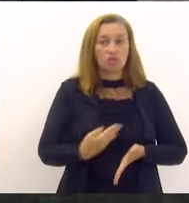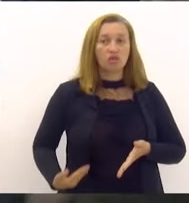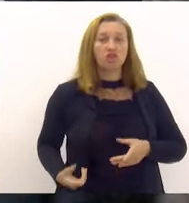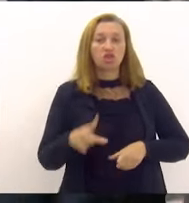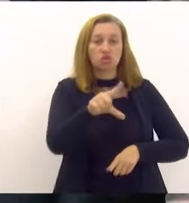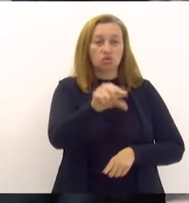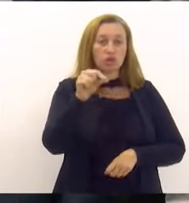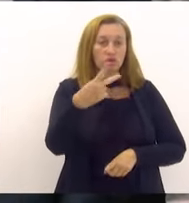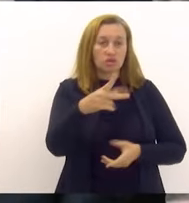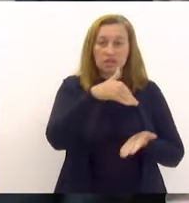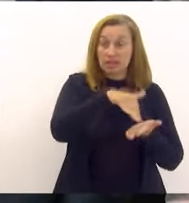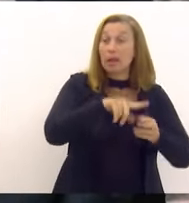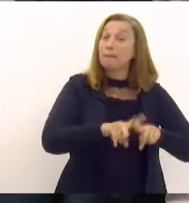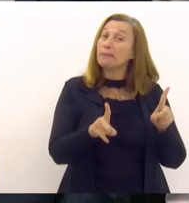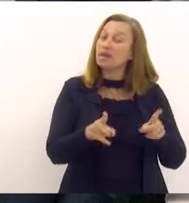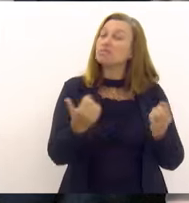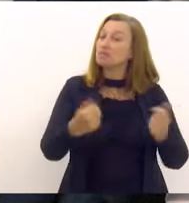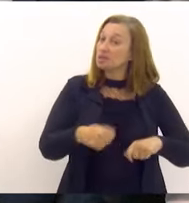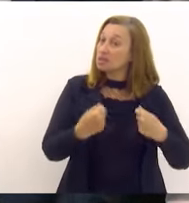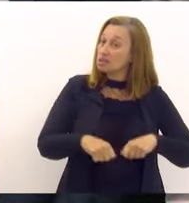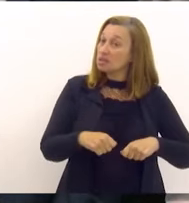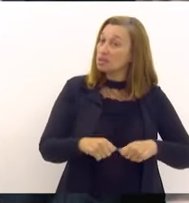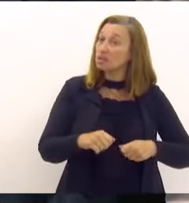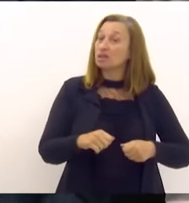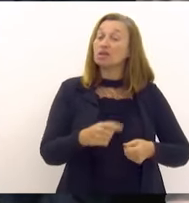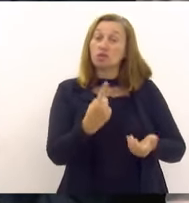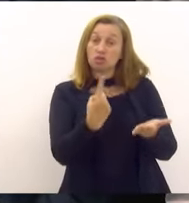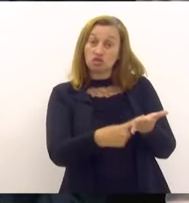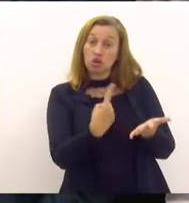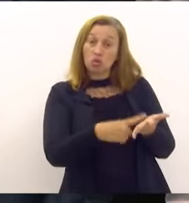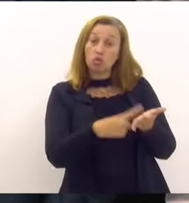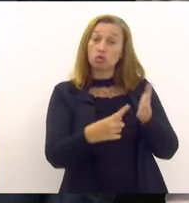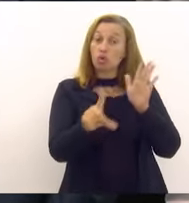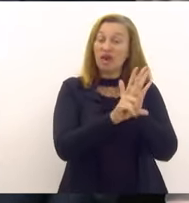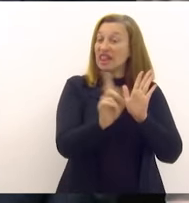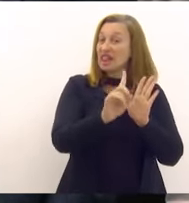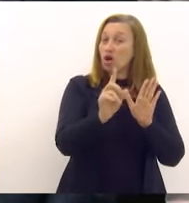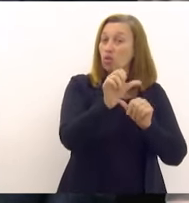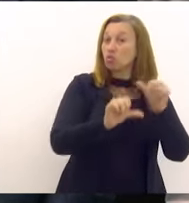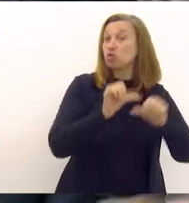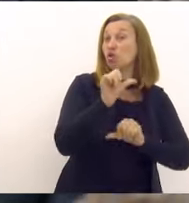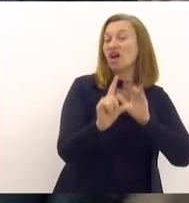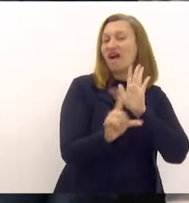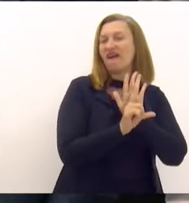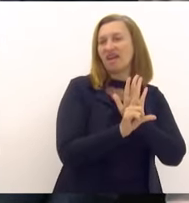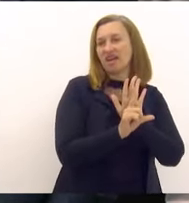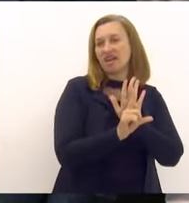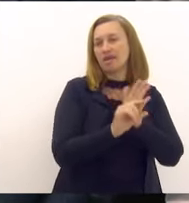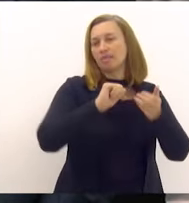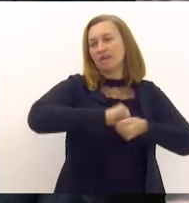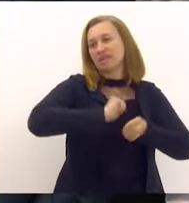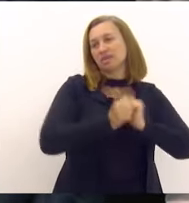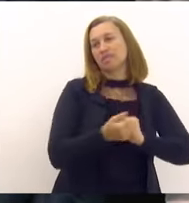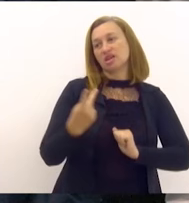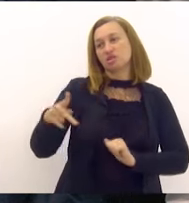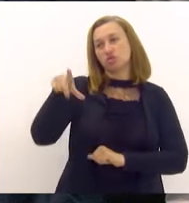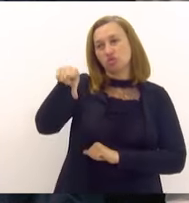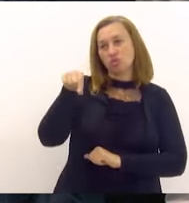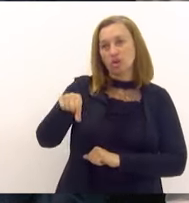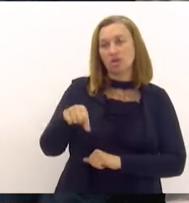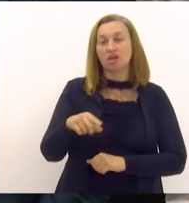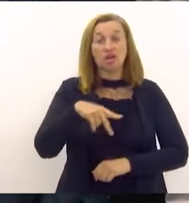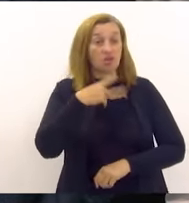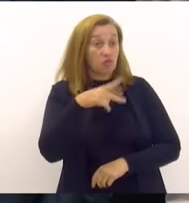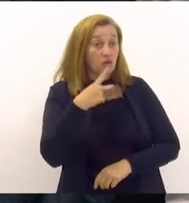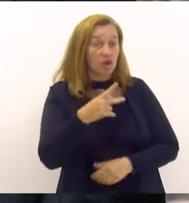seus secretários, mas ele tem que fazer isso de acordo com a lei e não mudar a lei para se adequar a determinadas escolhas. E falo isso como quem não